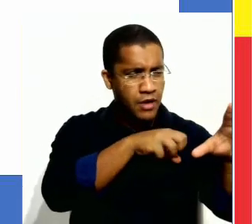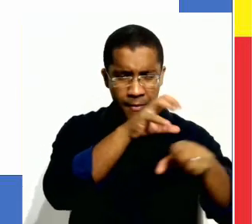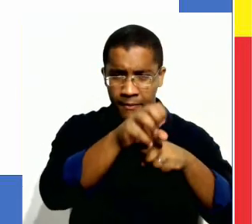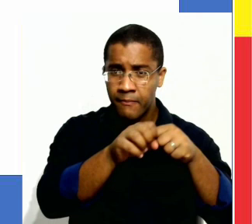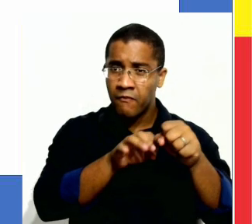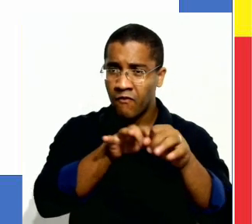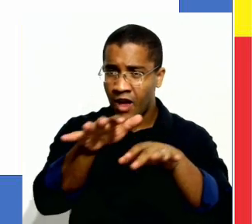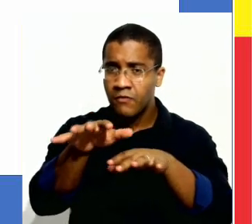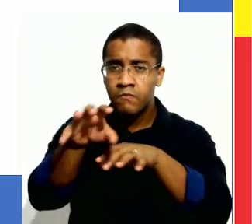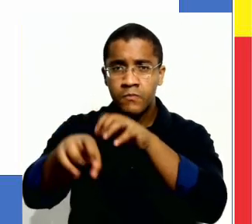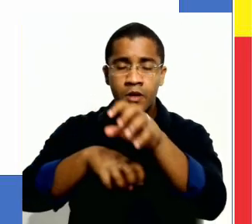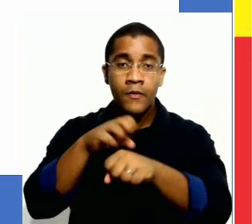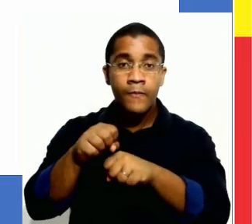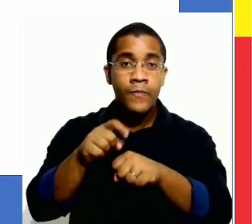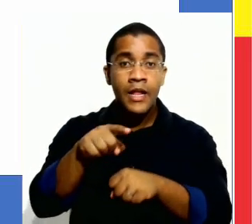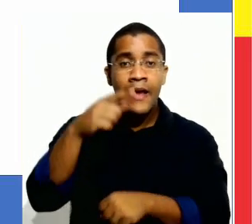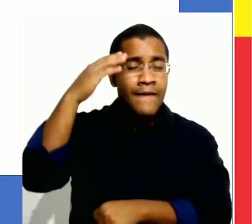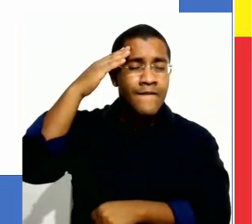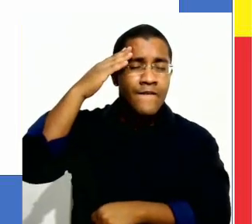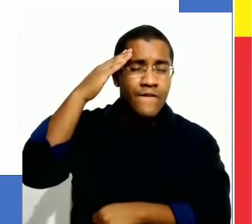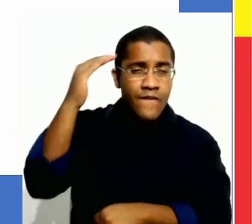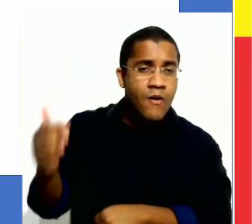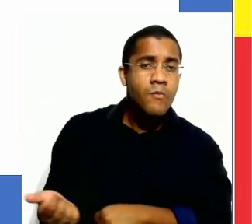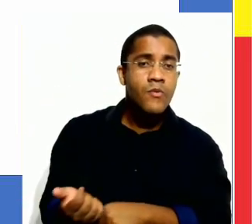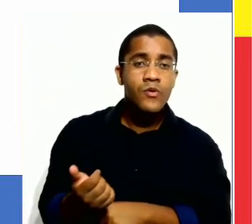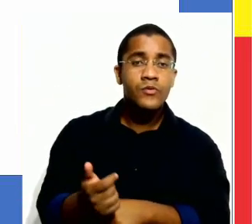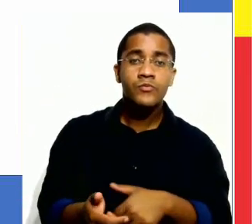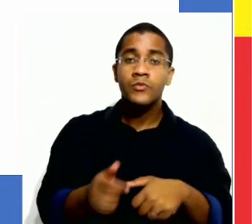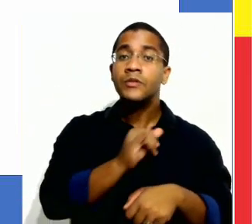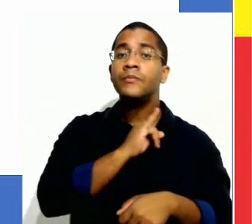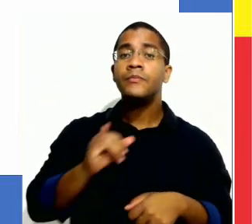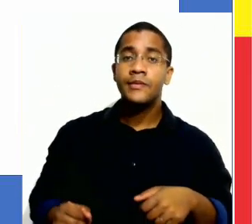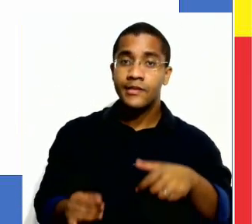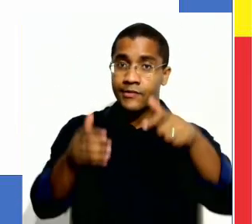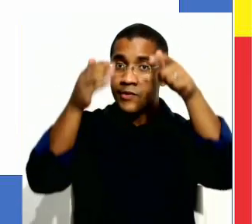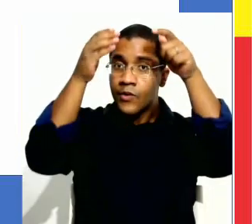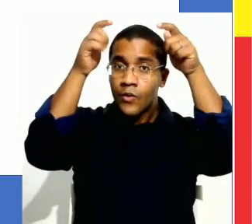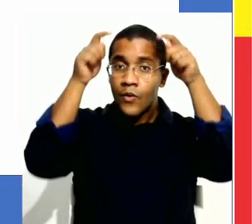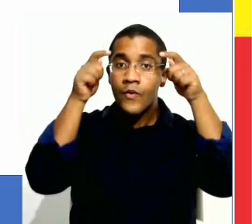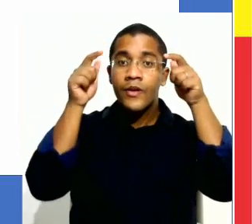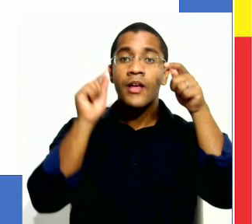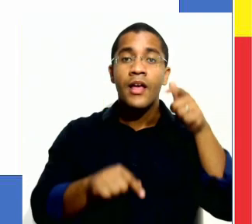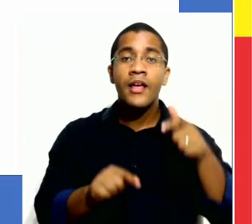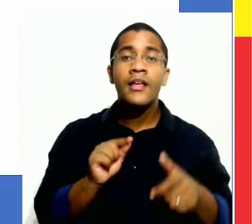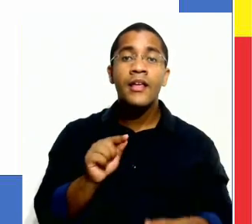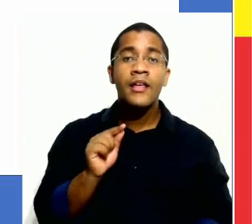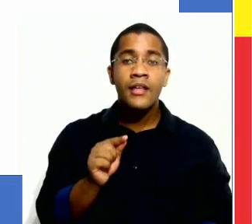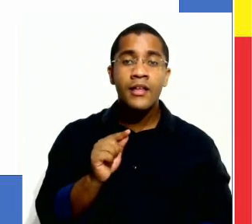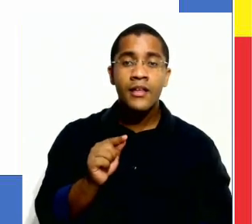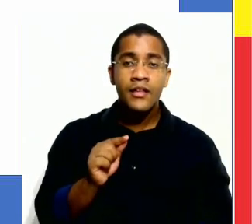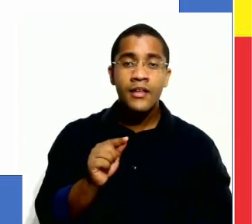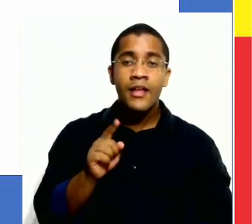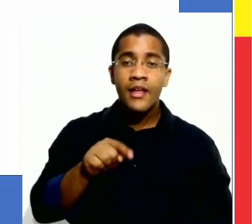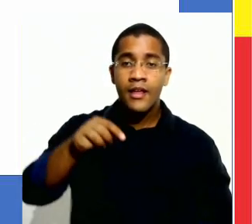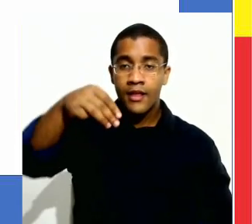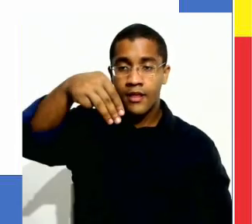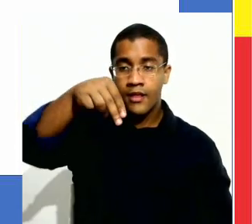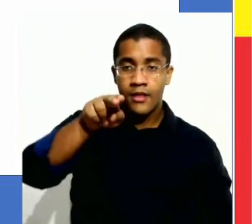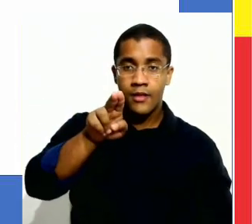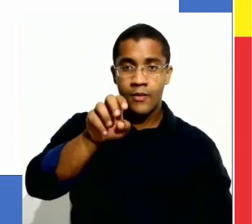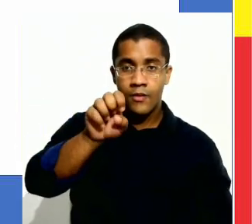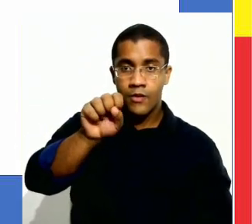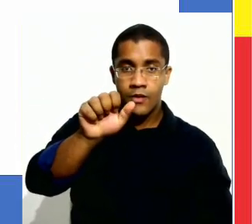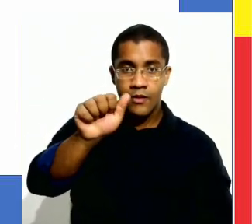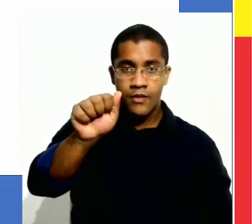famoso imperador do Mali foi Musa, que ascendeu